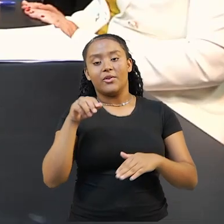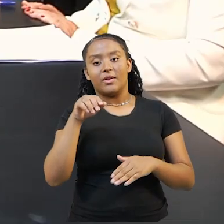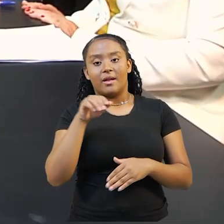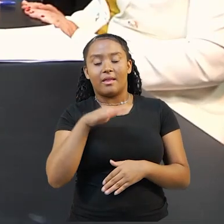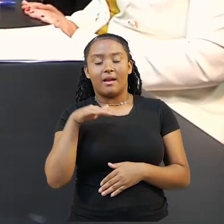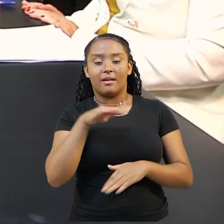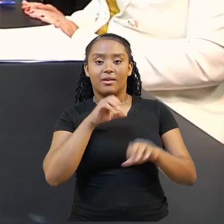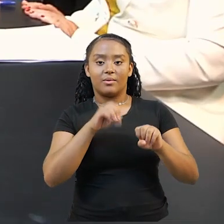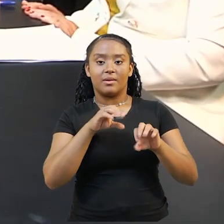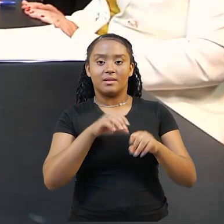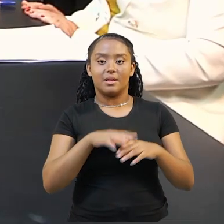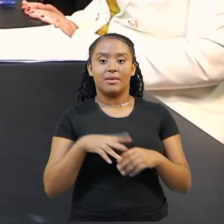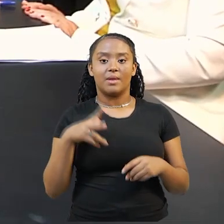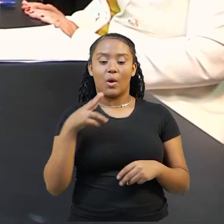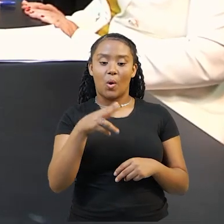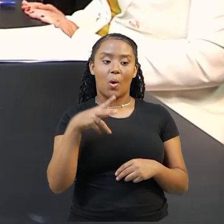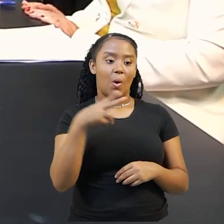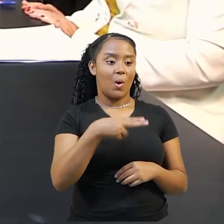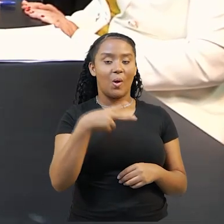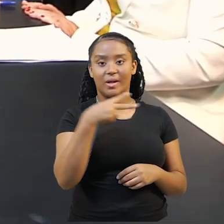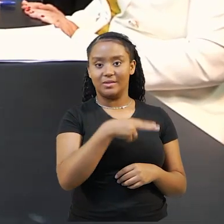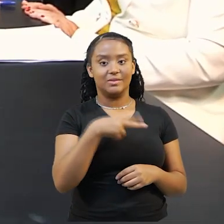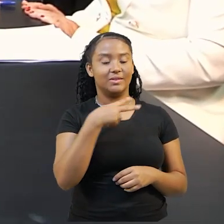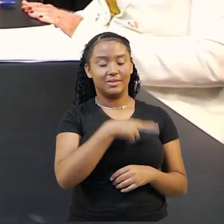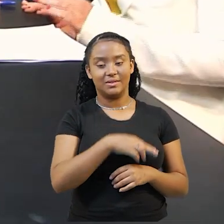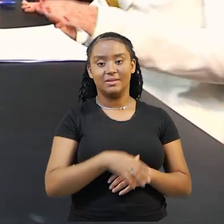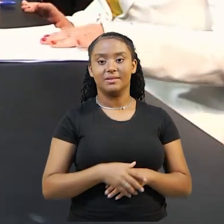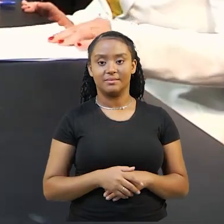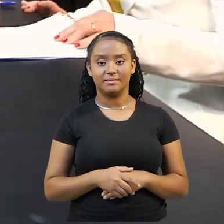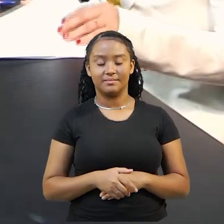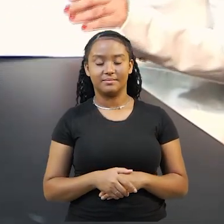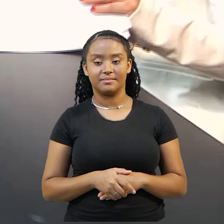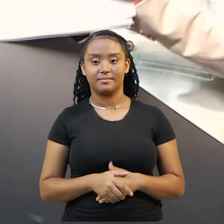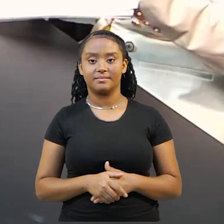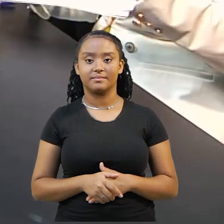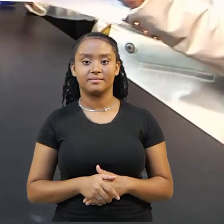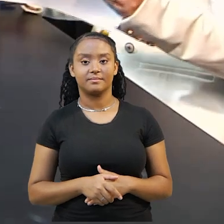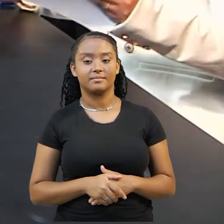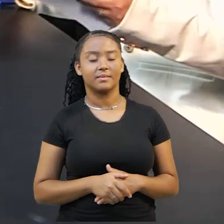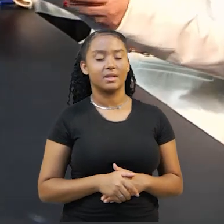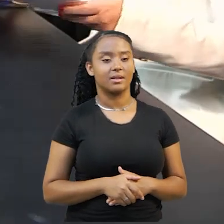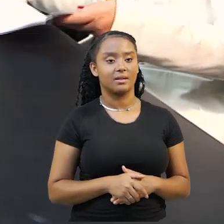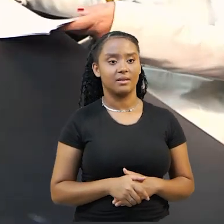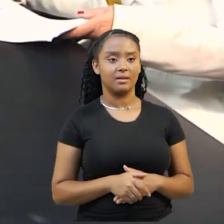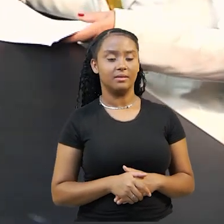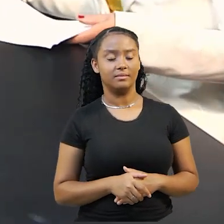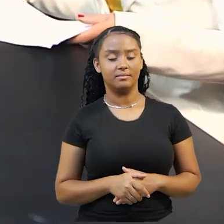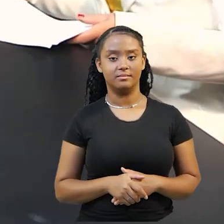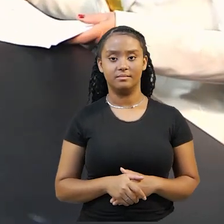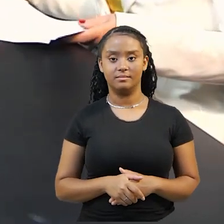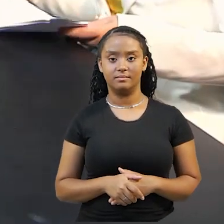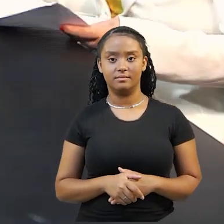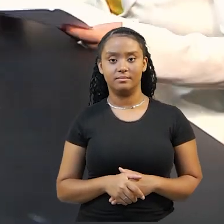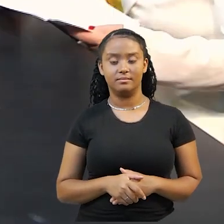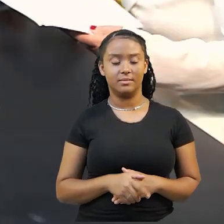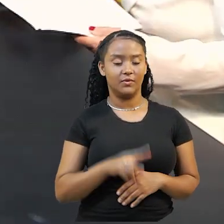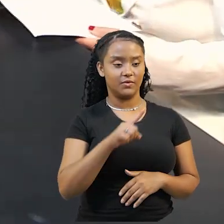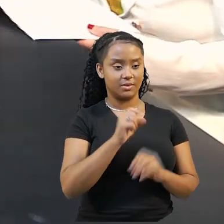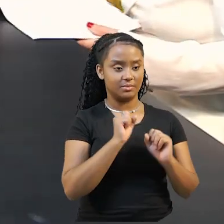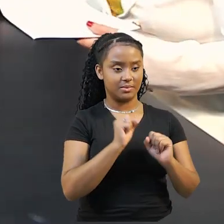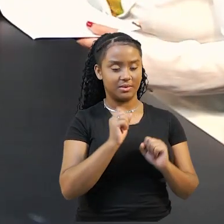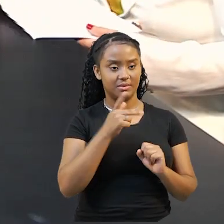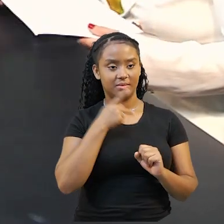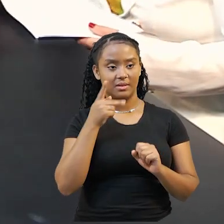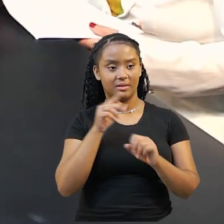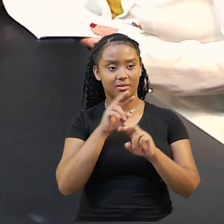mesmo. Corte de orçamento. Corte né, de orçamento. Muitas dificuldades. Se você puder falar do